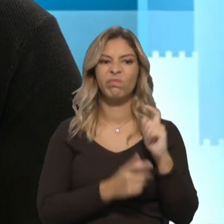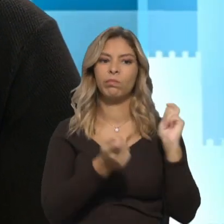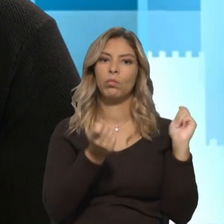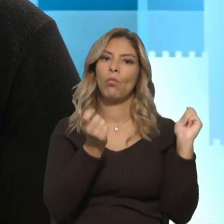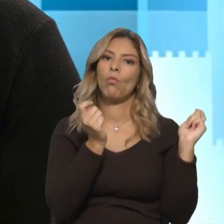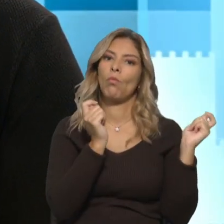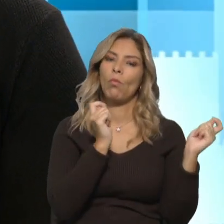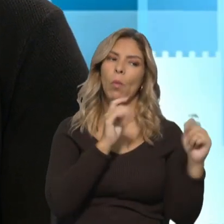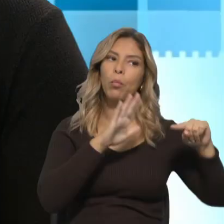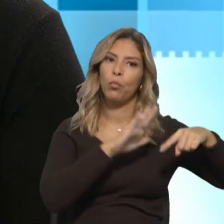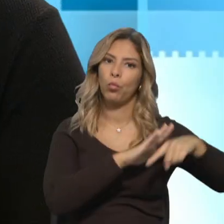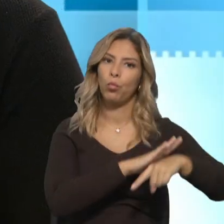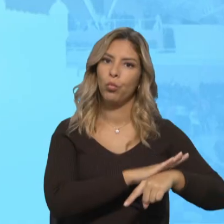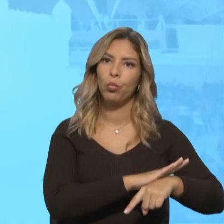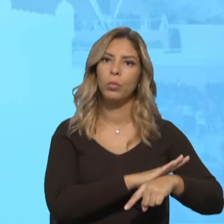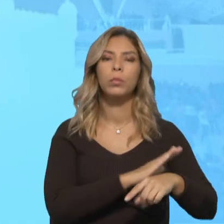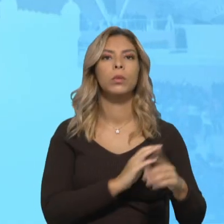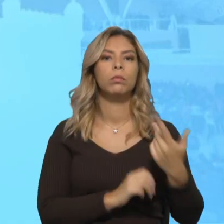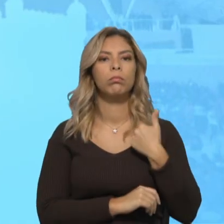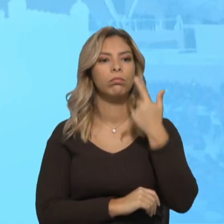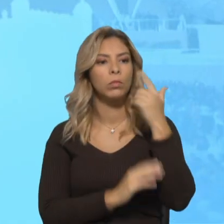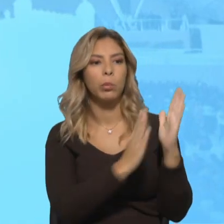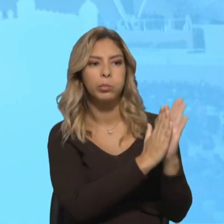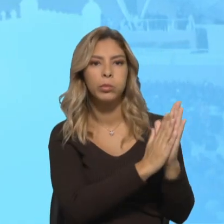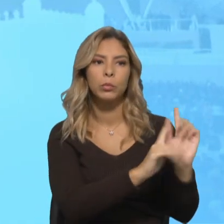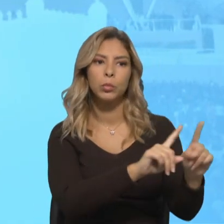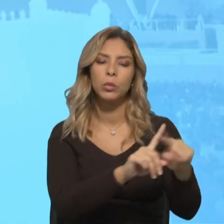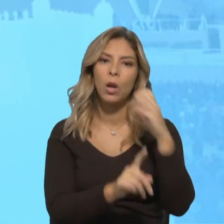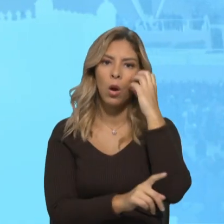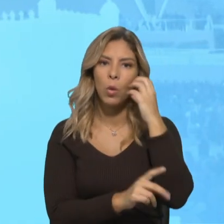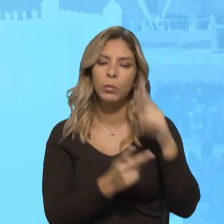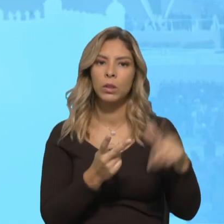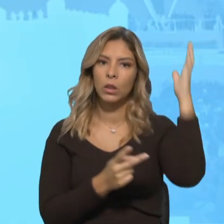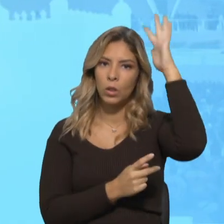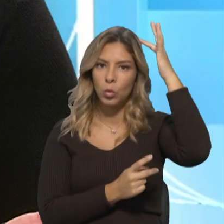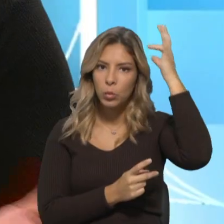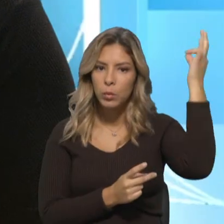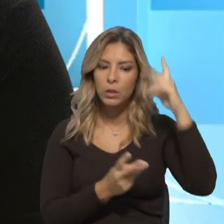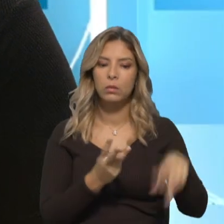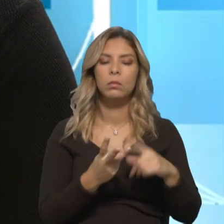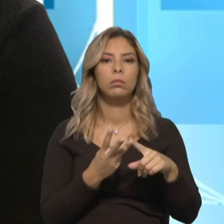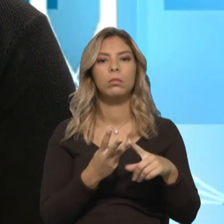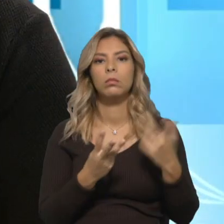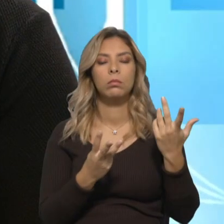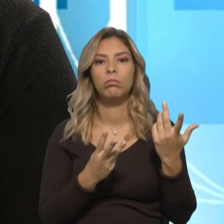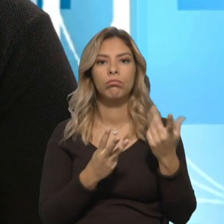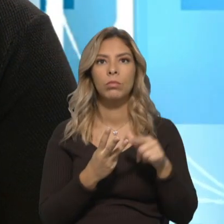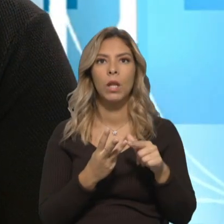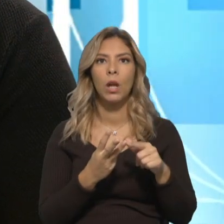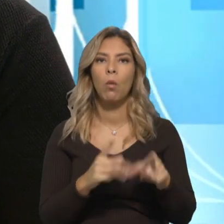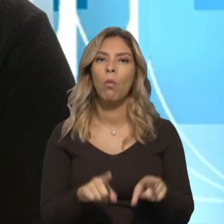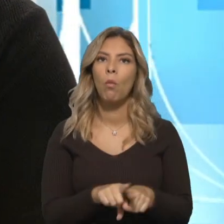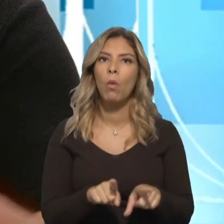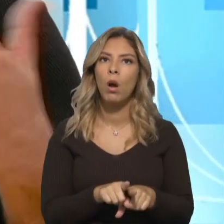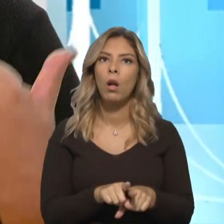muito profunda. E se você reparar, em muitas paróquias temos angolanos, temos timorenses, temos gente das realidades